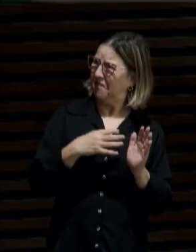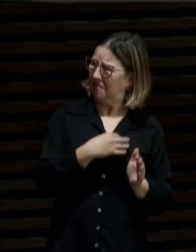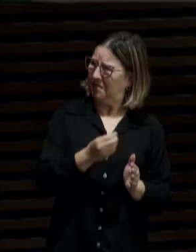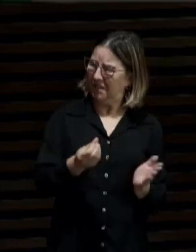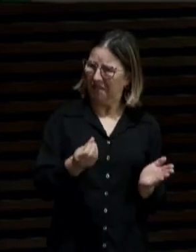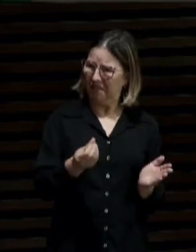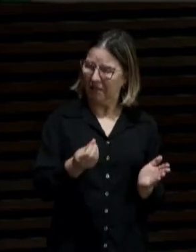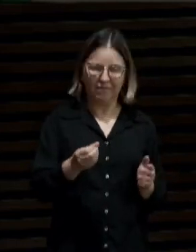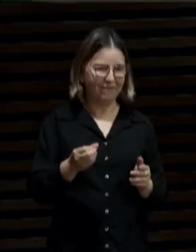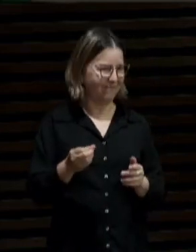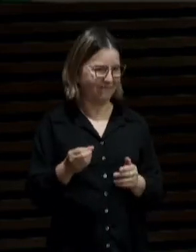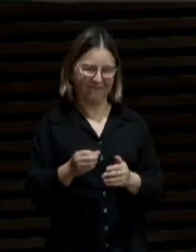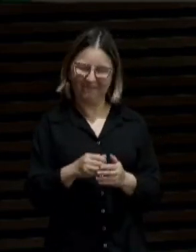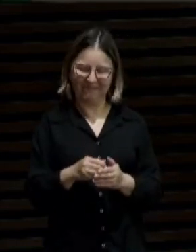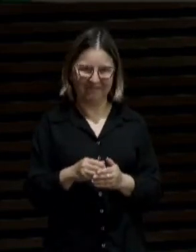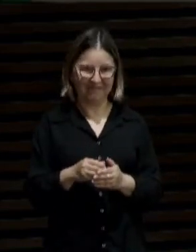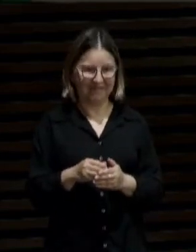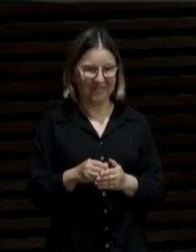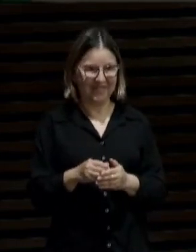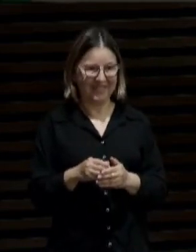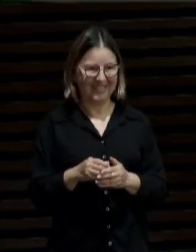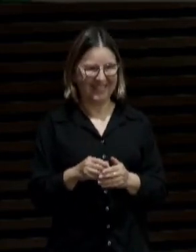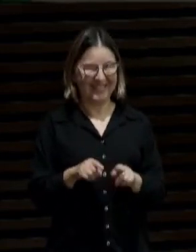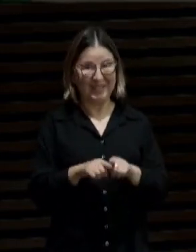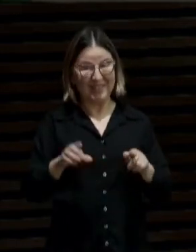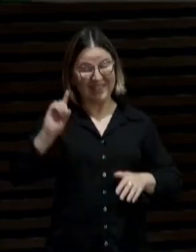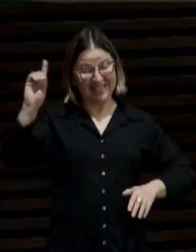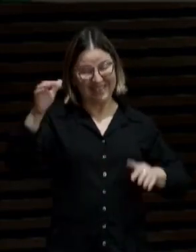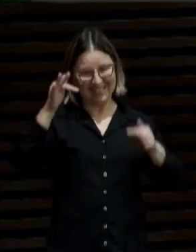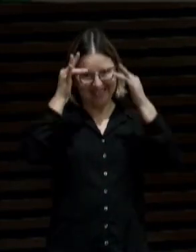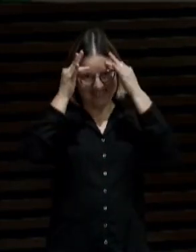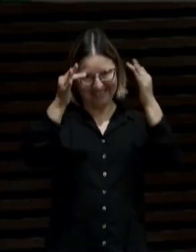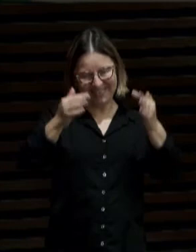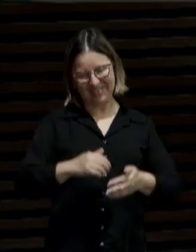Você não vai conseguir cumprir o que você prometeu? Qual que é o seu problema, Deus? E aí?